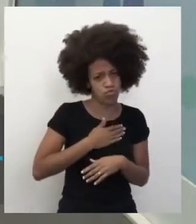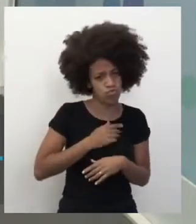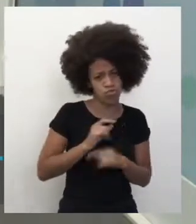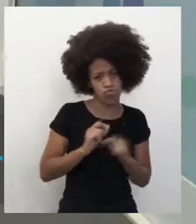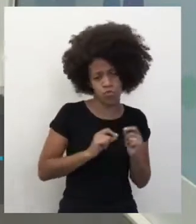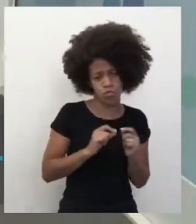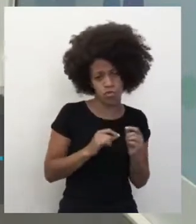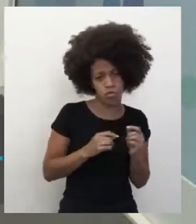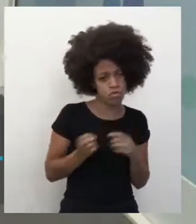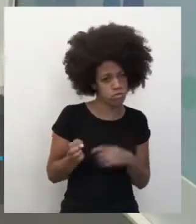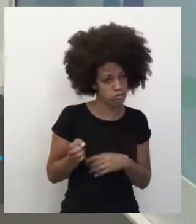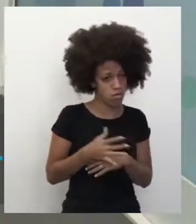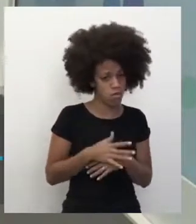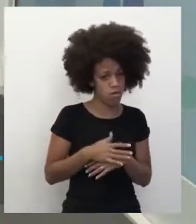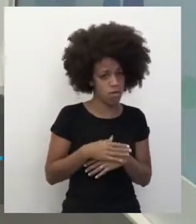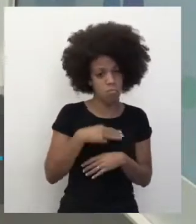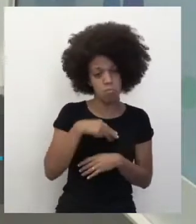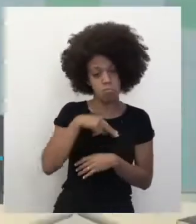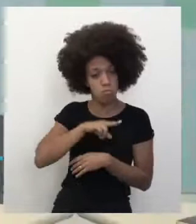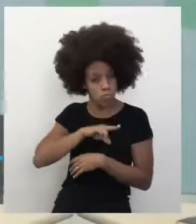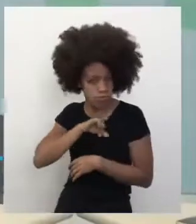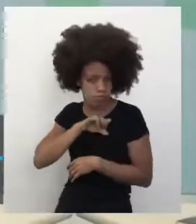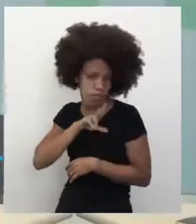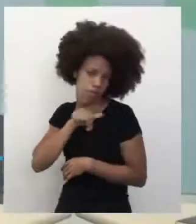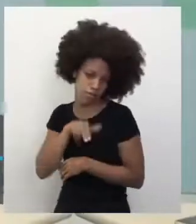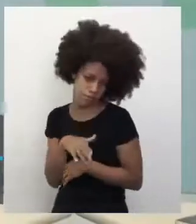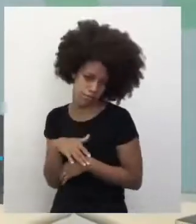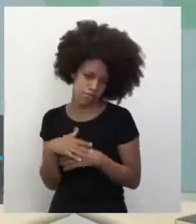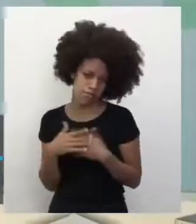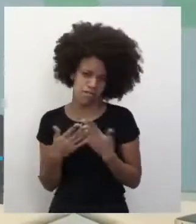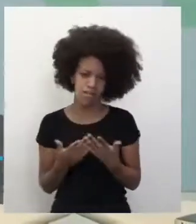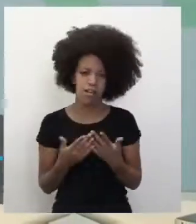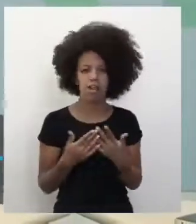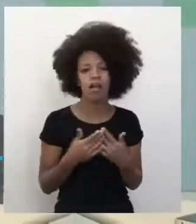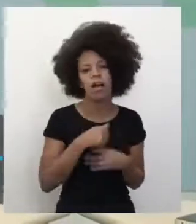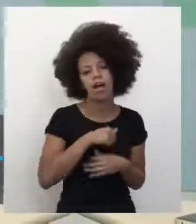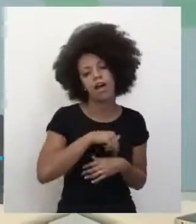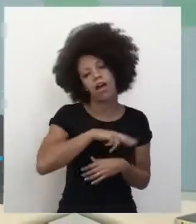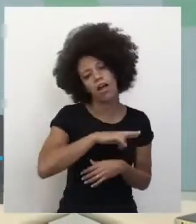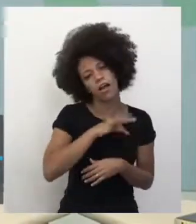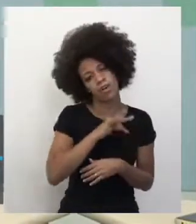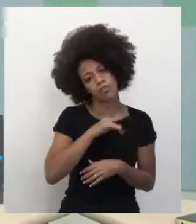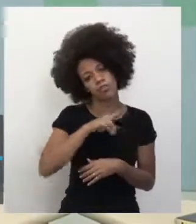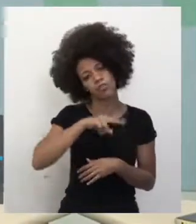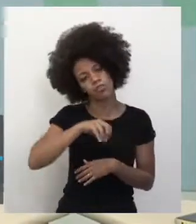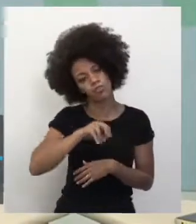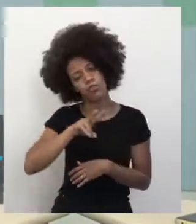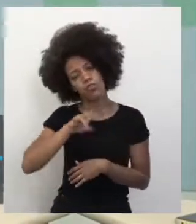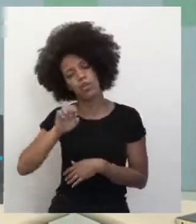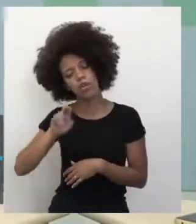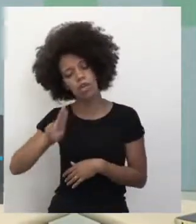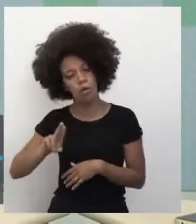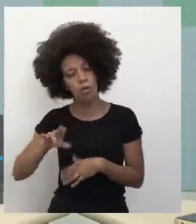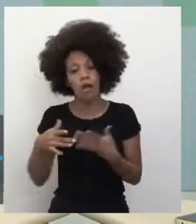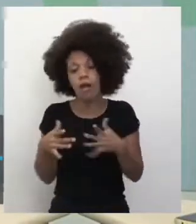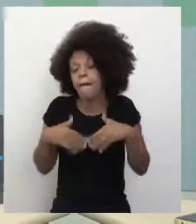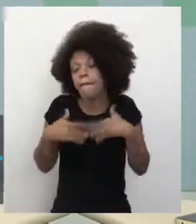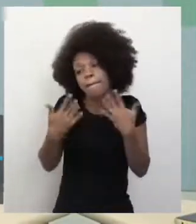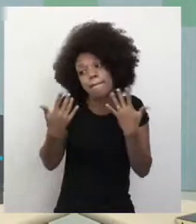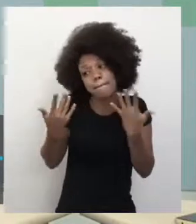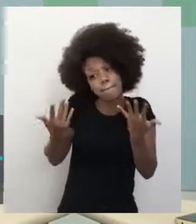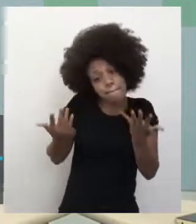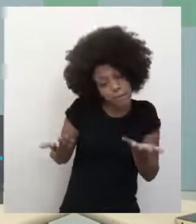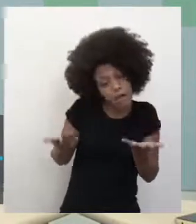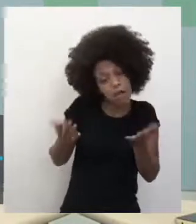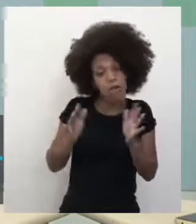né? Modernas. Você viu que eu falo moderna? Eu acho que curto mais o Arte Nouveau, acho que é muito mais bacana, assim, pra mim, né? Mas eu acho que é como dizem, né? Você